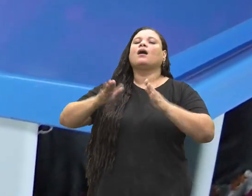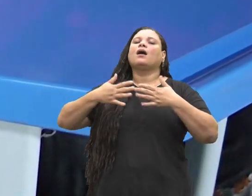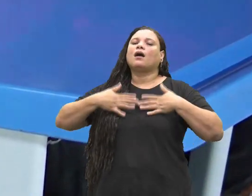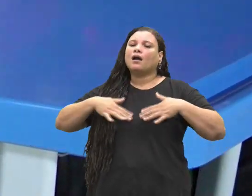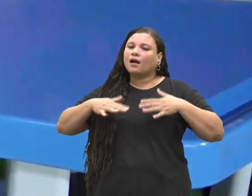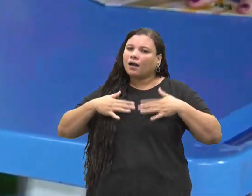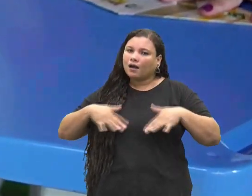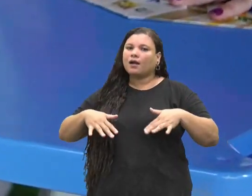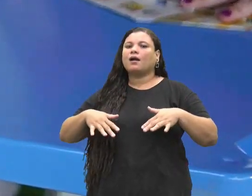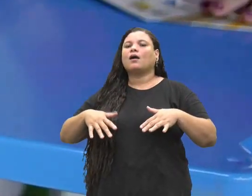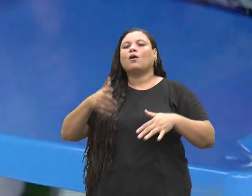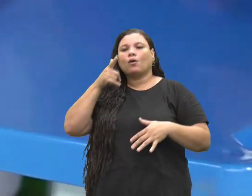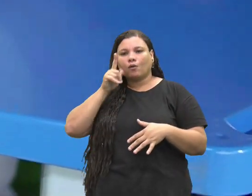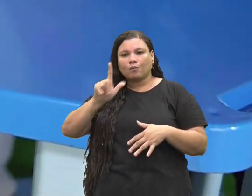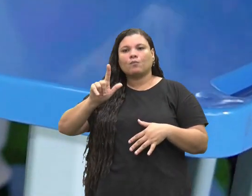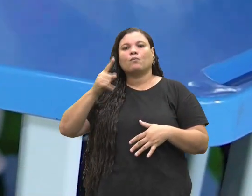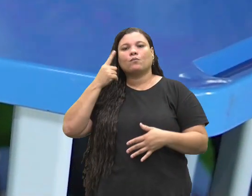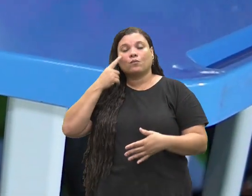De um lado